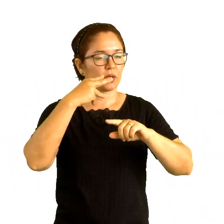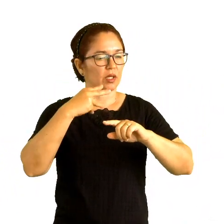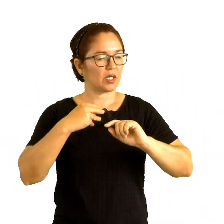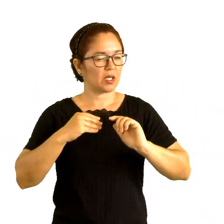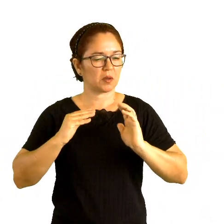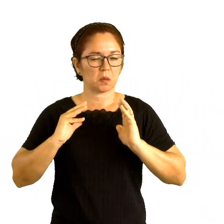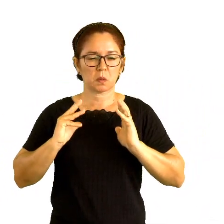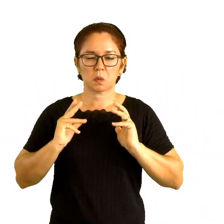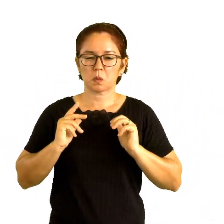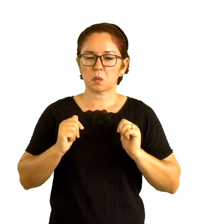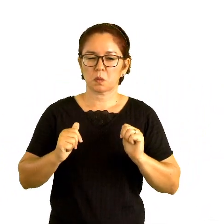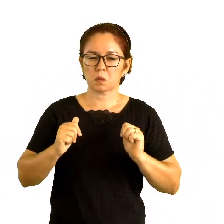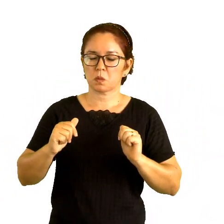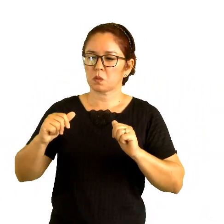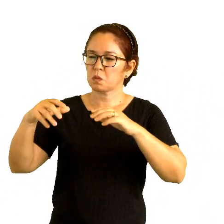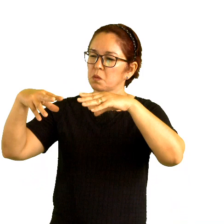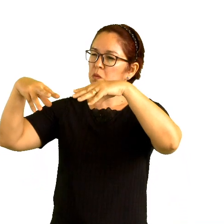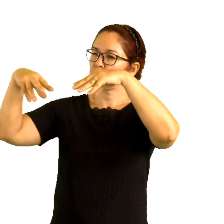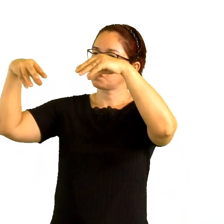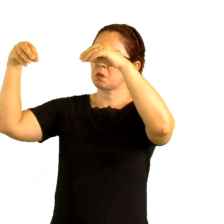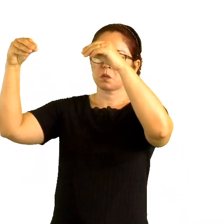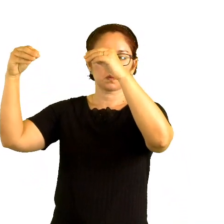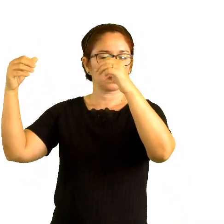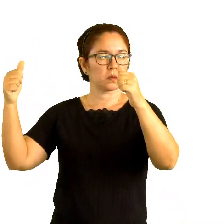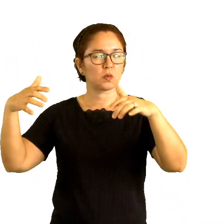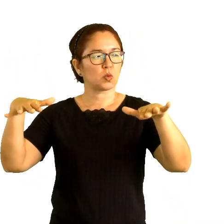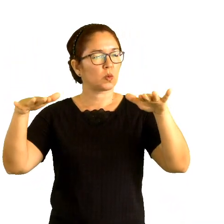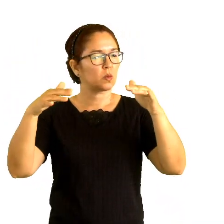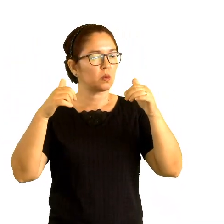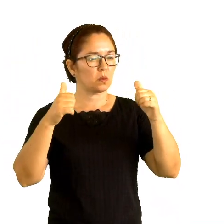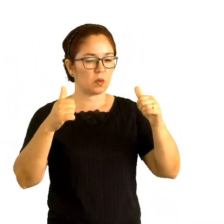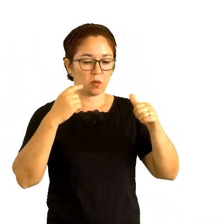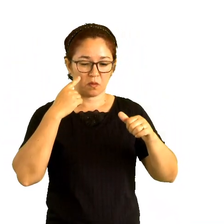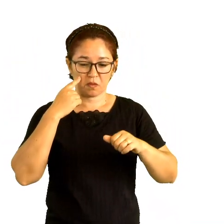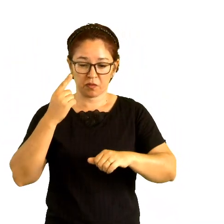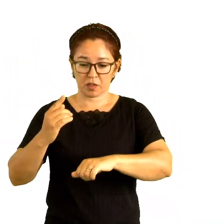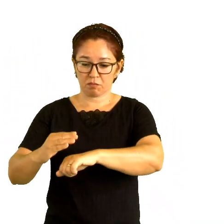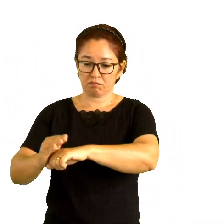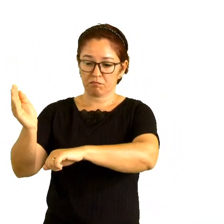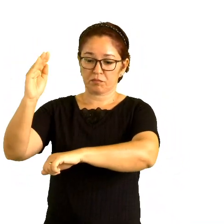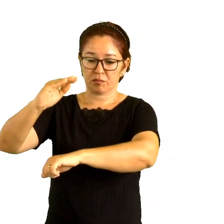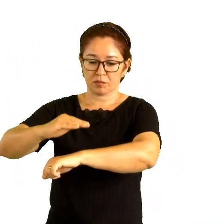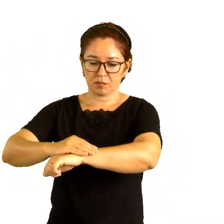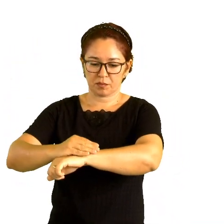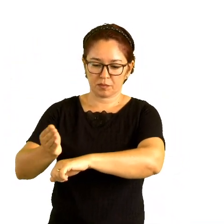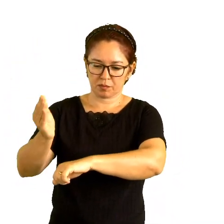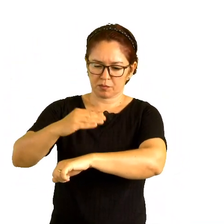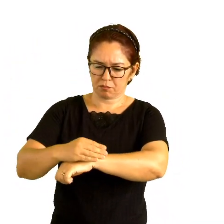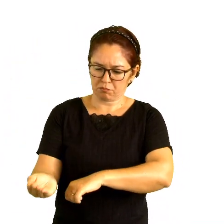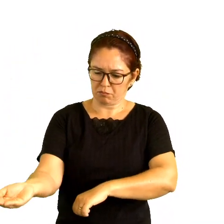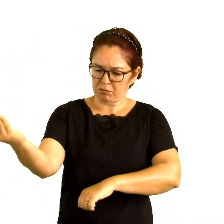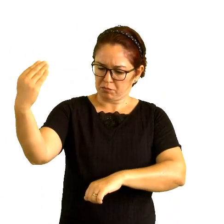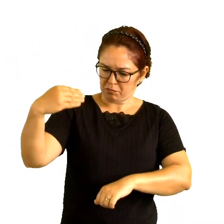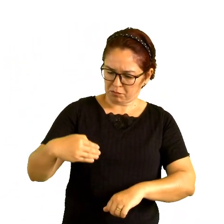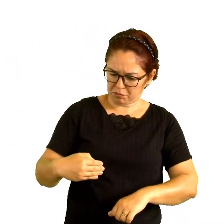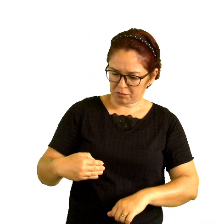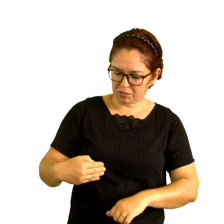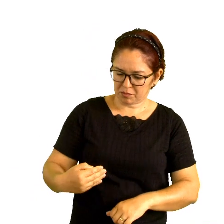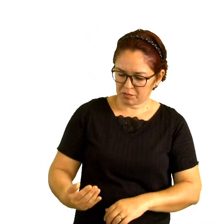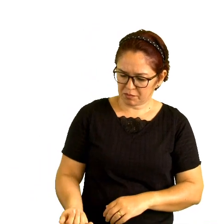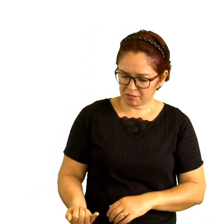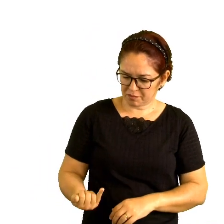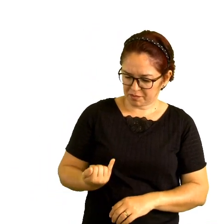se deparou com uma rã. Então a rã pulou para o seu colo e disse: